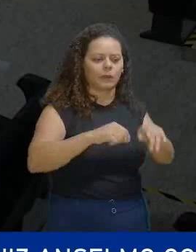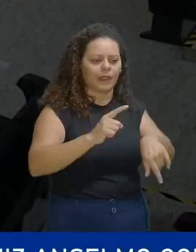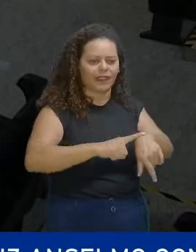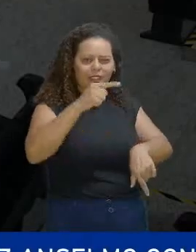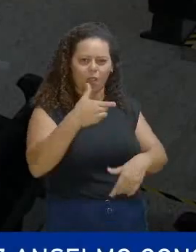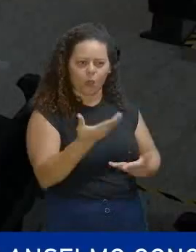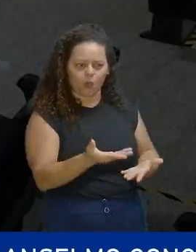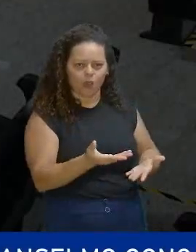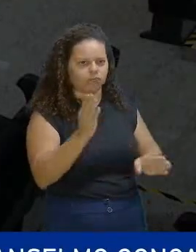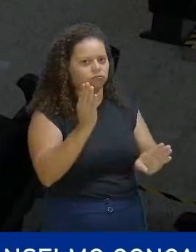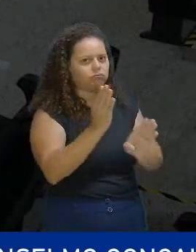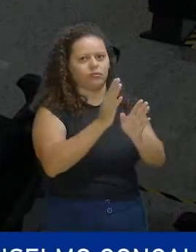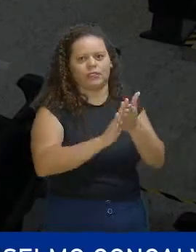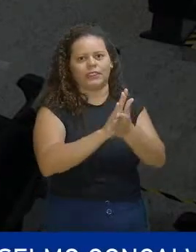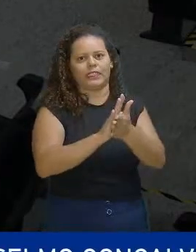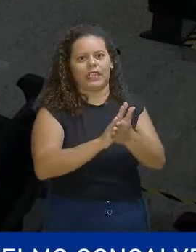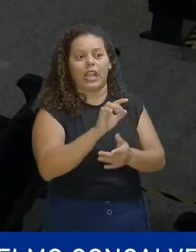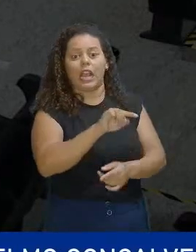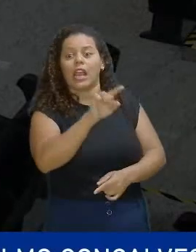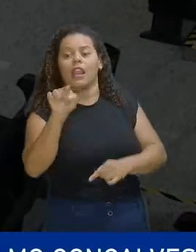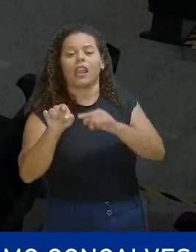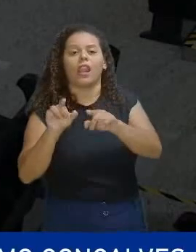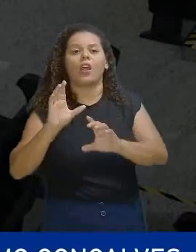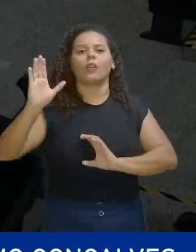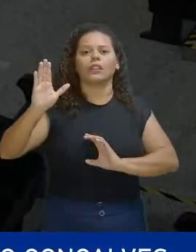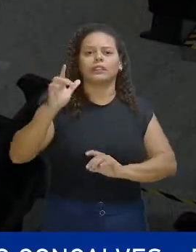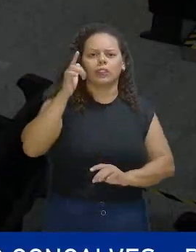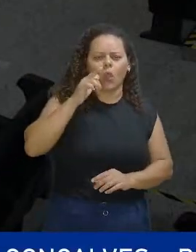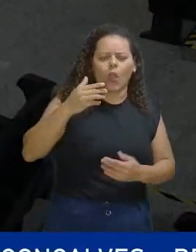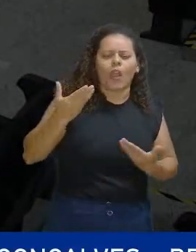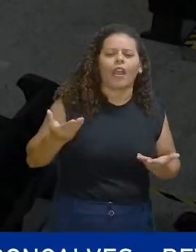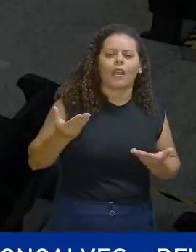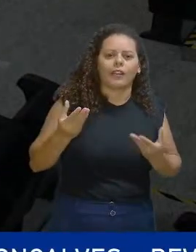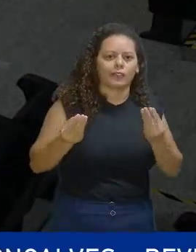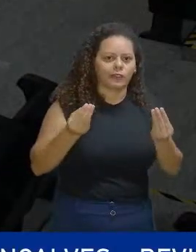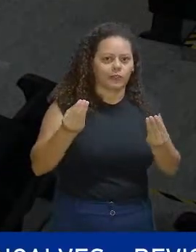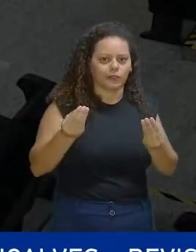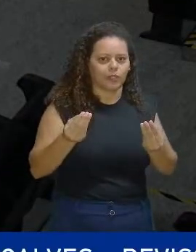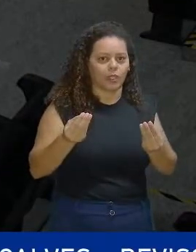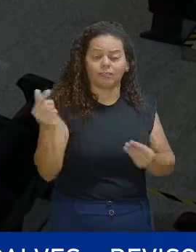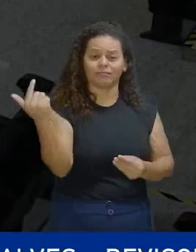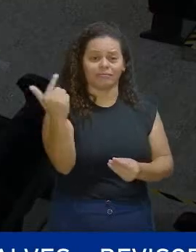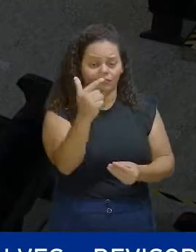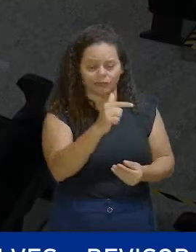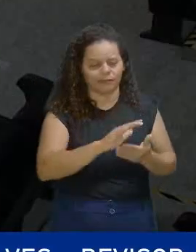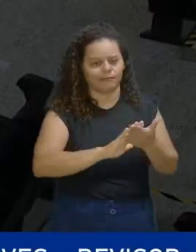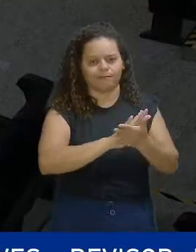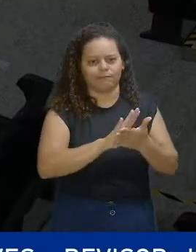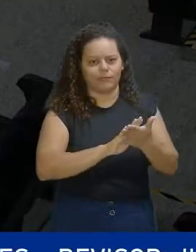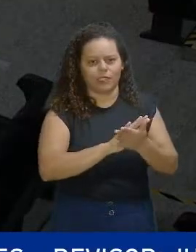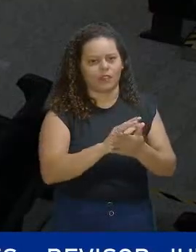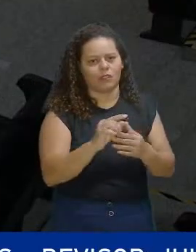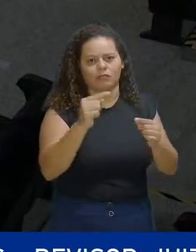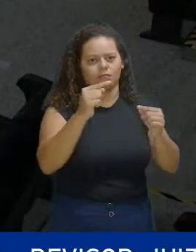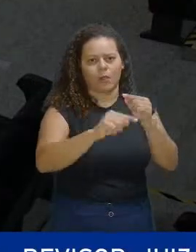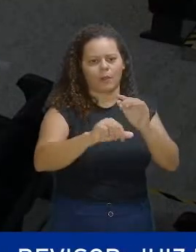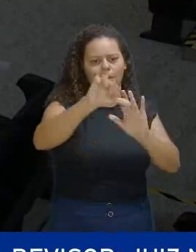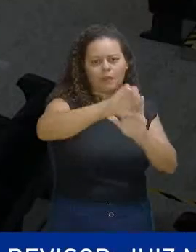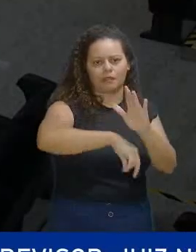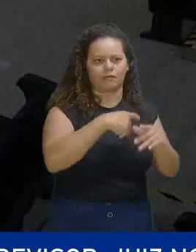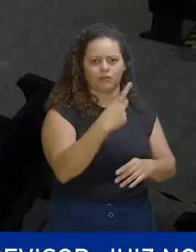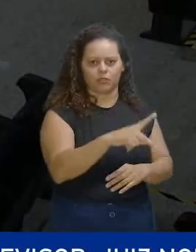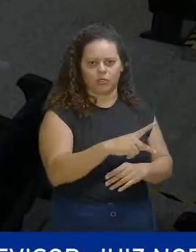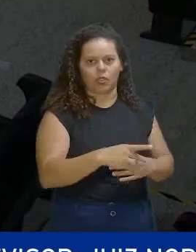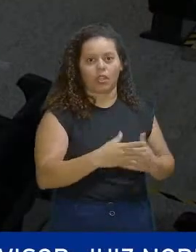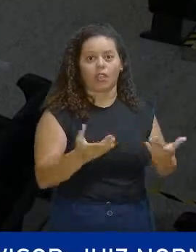domicílio eleitoral do candidato beneficiado. Assim, não há que se falar em ilicitude penal eleitoral, até porque